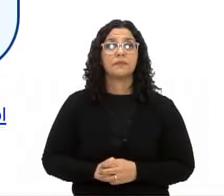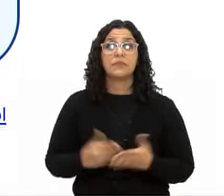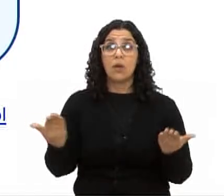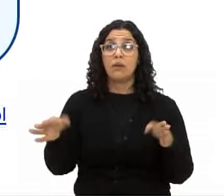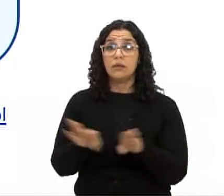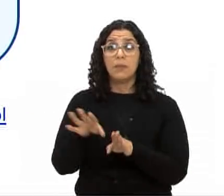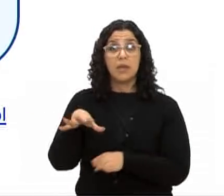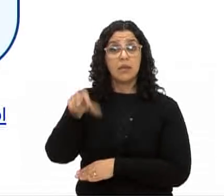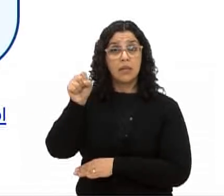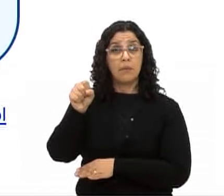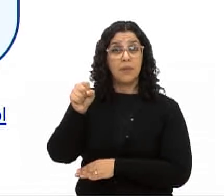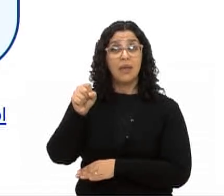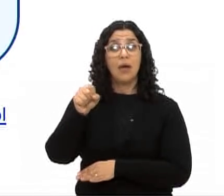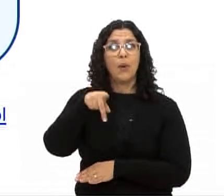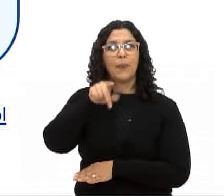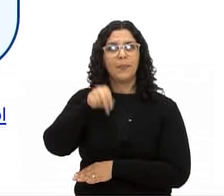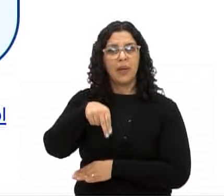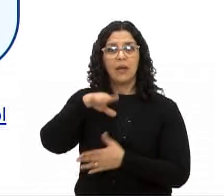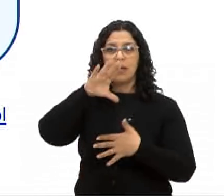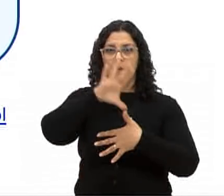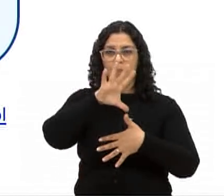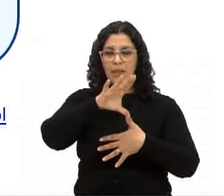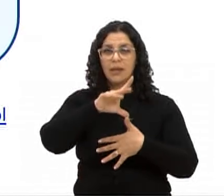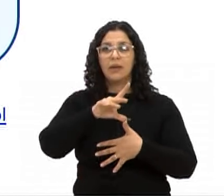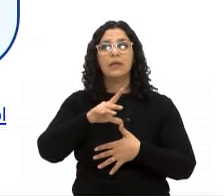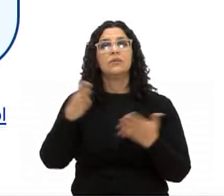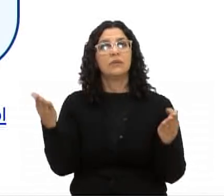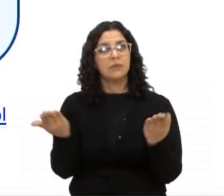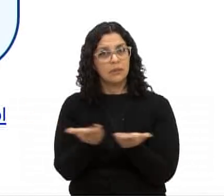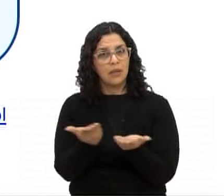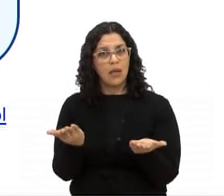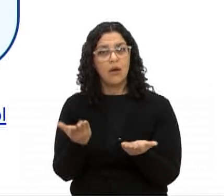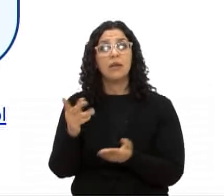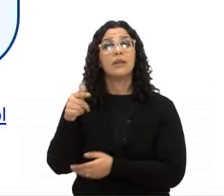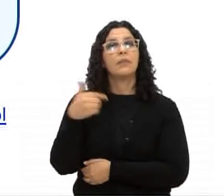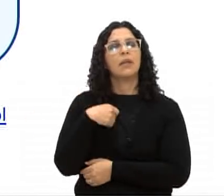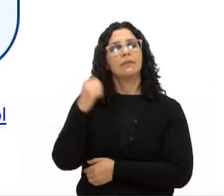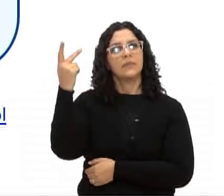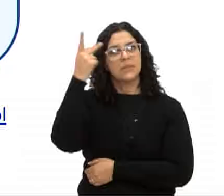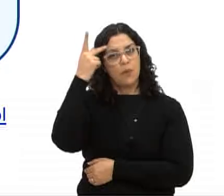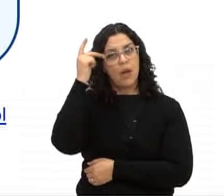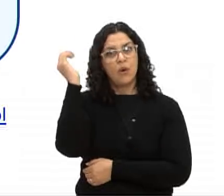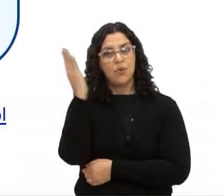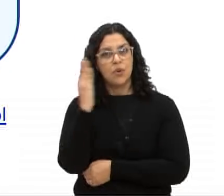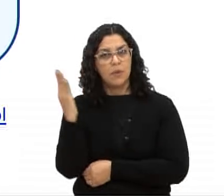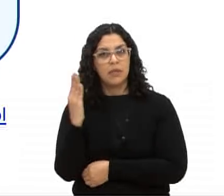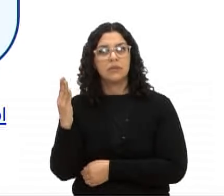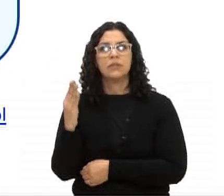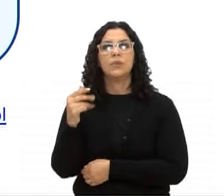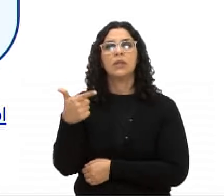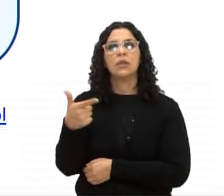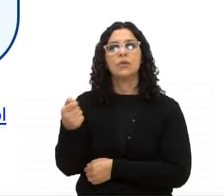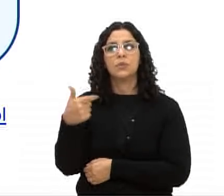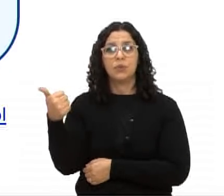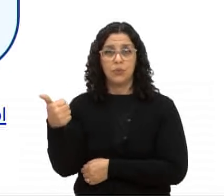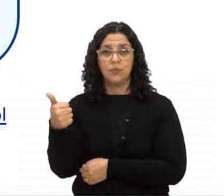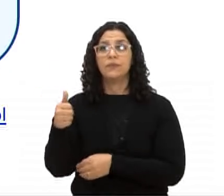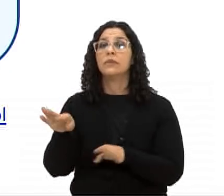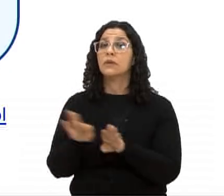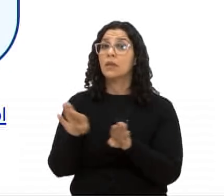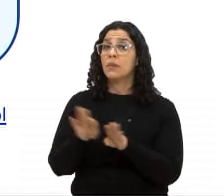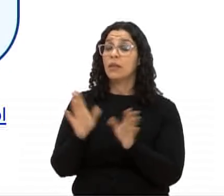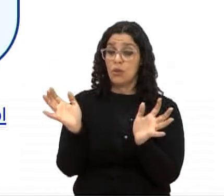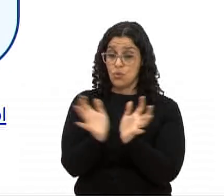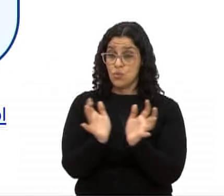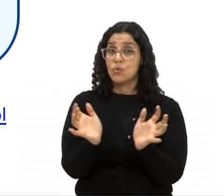foi campeão pan-americano sub-12 em 2001, campeão paulista e brasileiro do sub-16 em 2001 também,